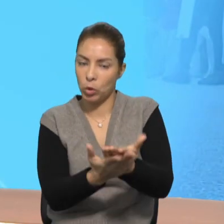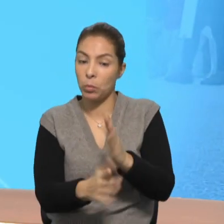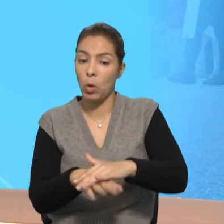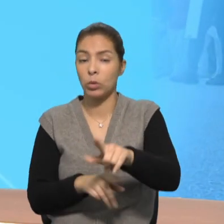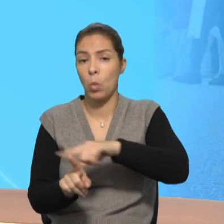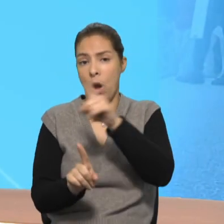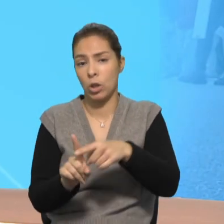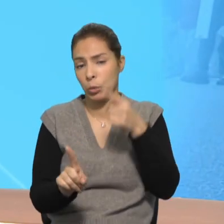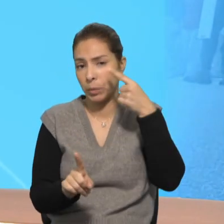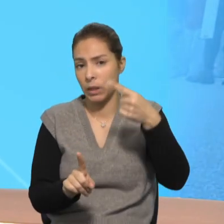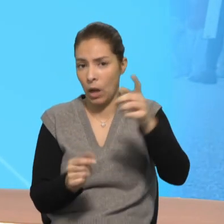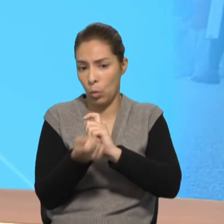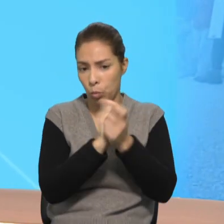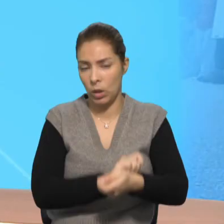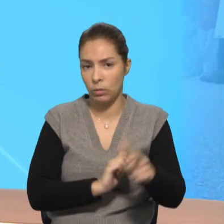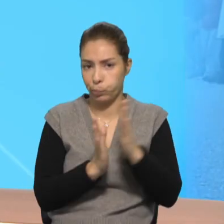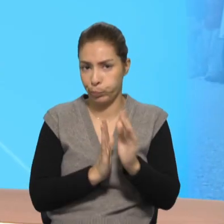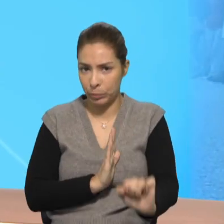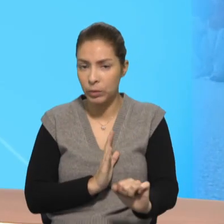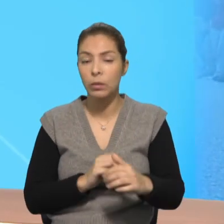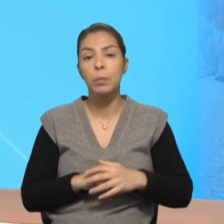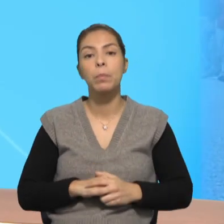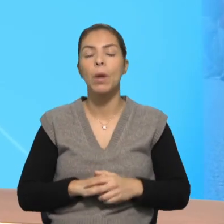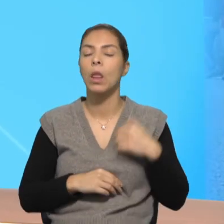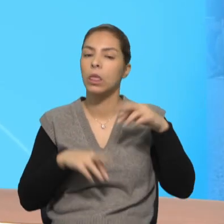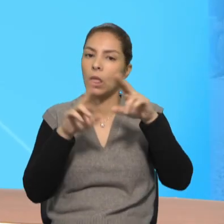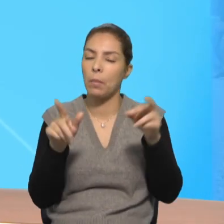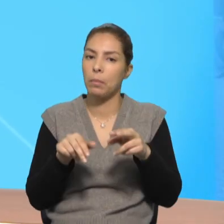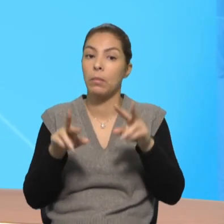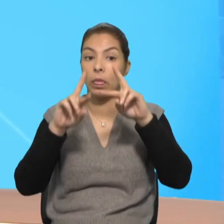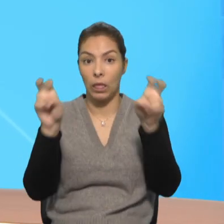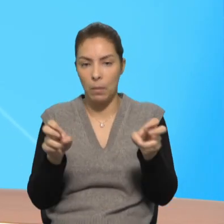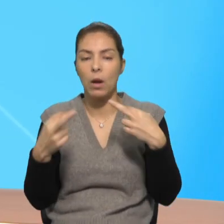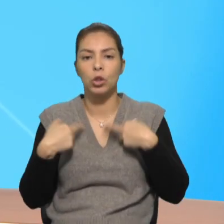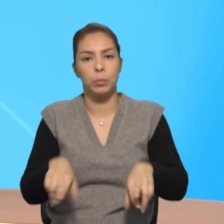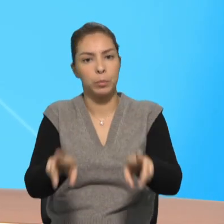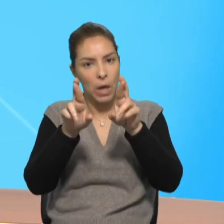vos apresentamos um apontamento sobre o tema da esperança que decorre, de facto, da